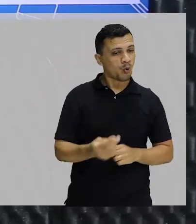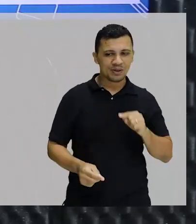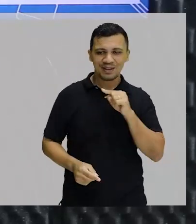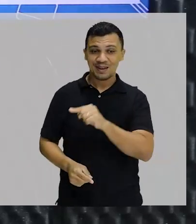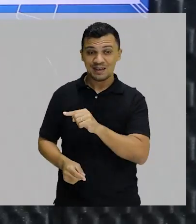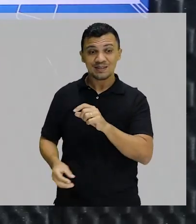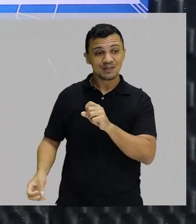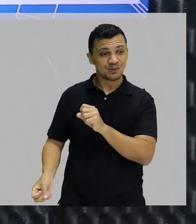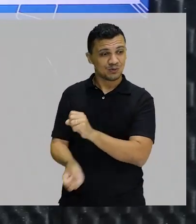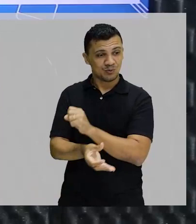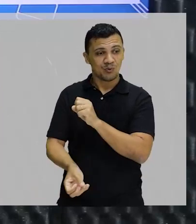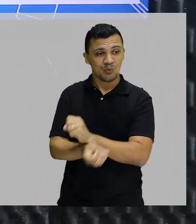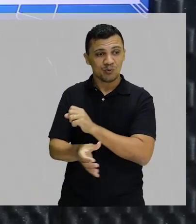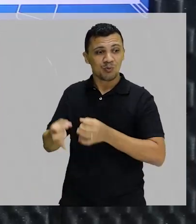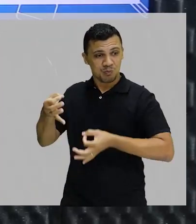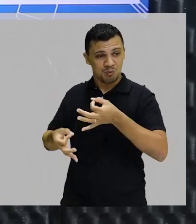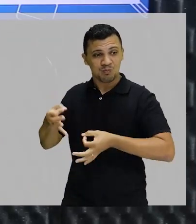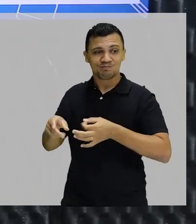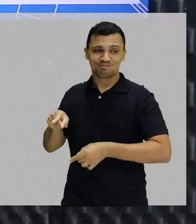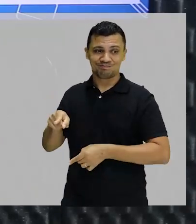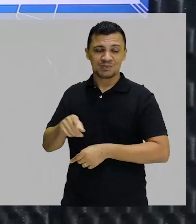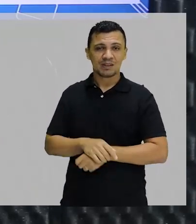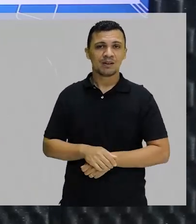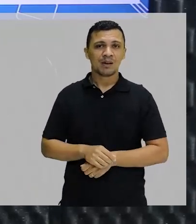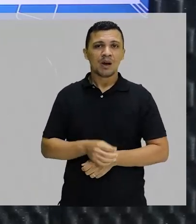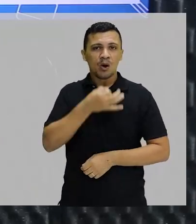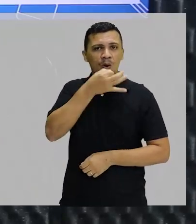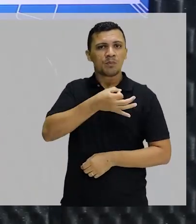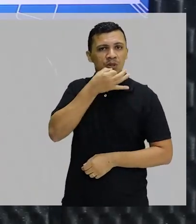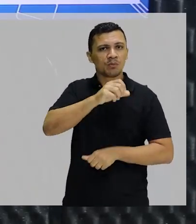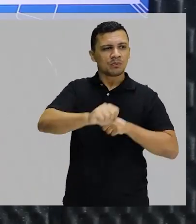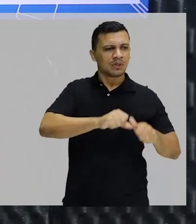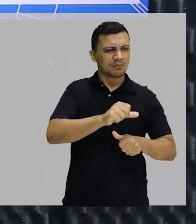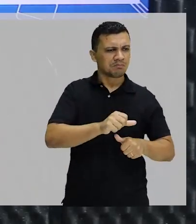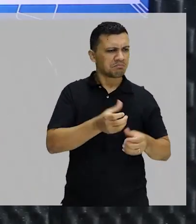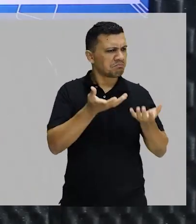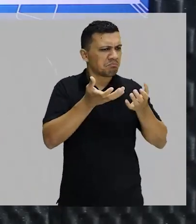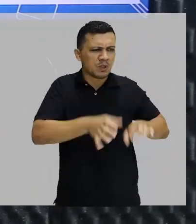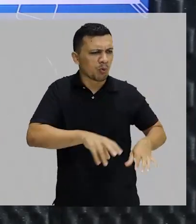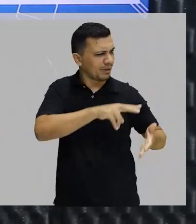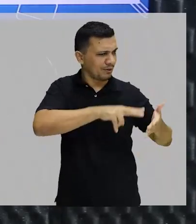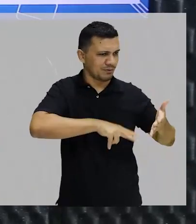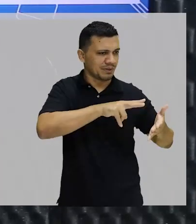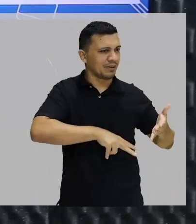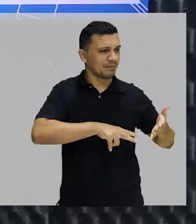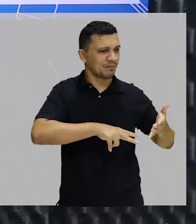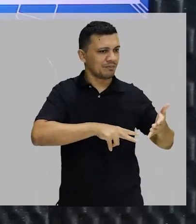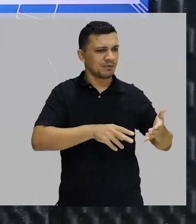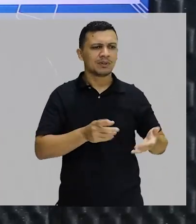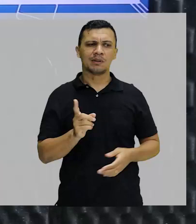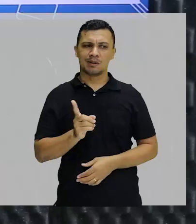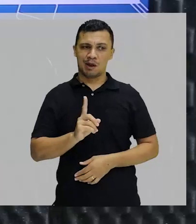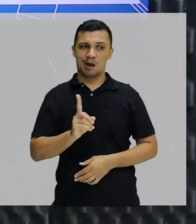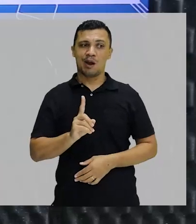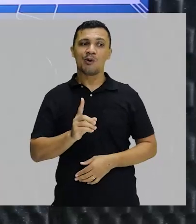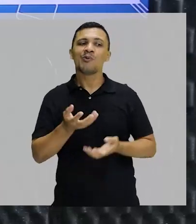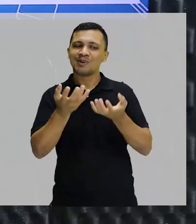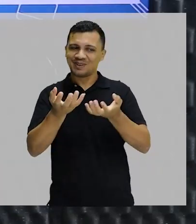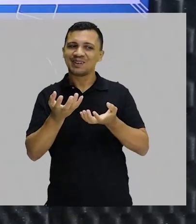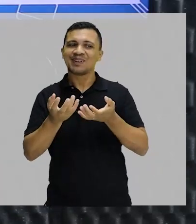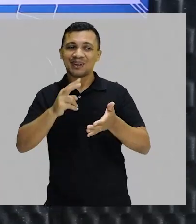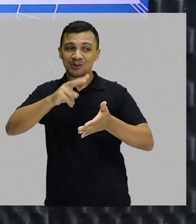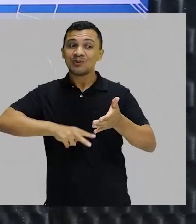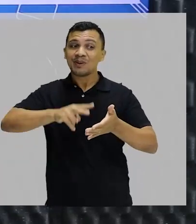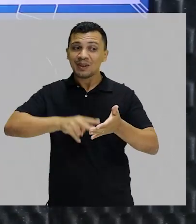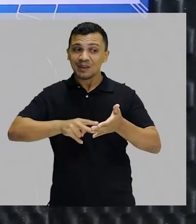A vírgula pode mudar uma opinião. Não quero ler. Não, quero ler. Então, muito cuidado. Eu falei para